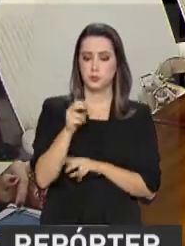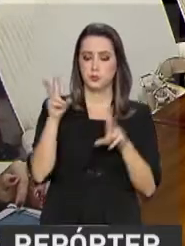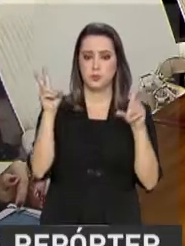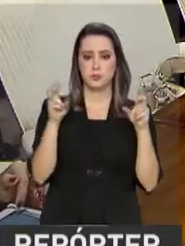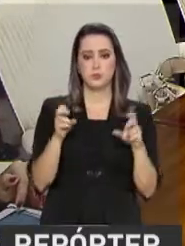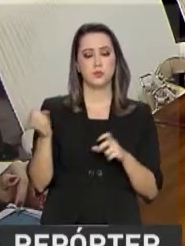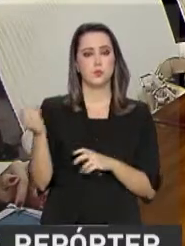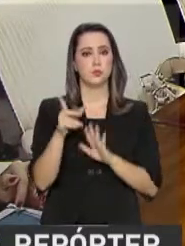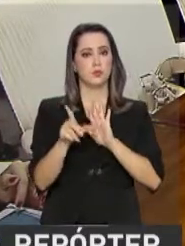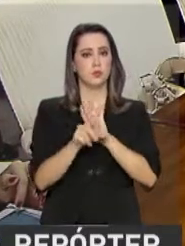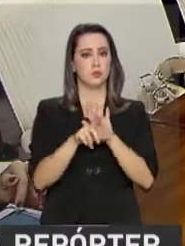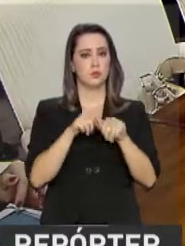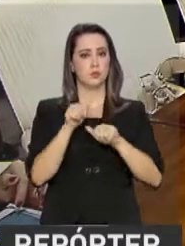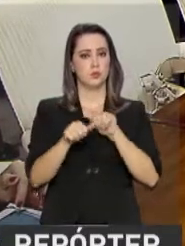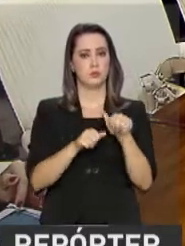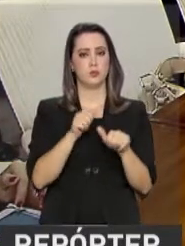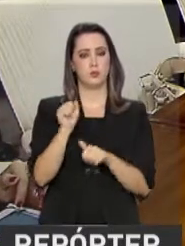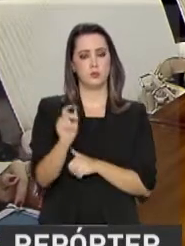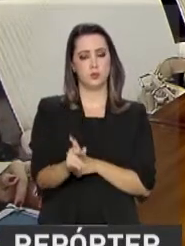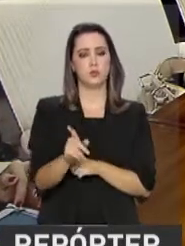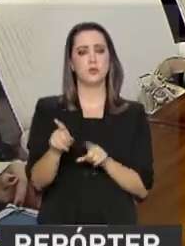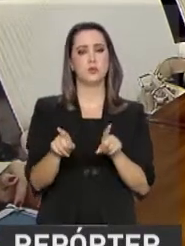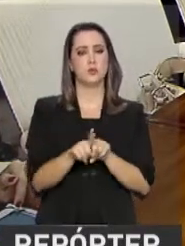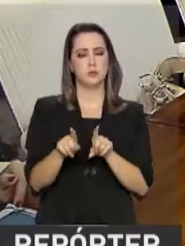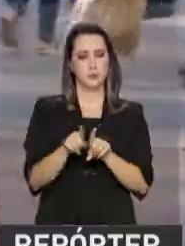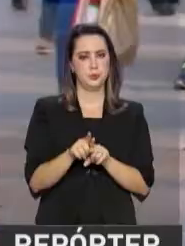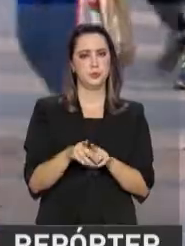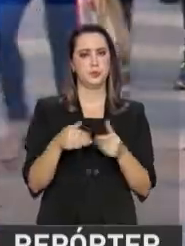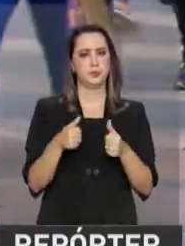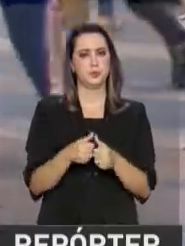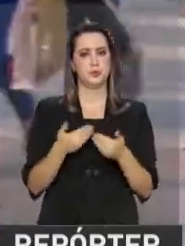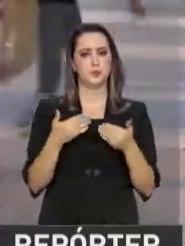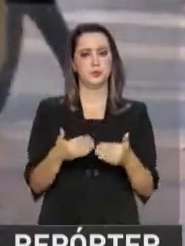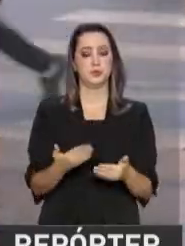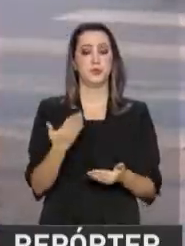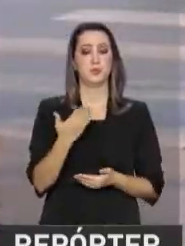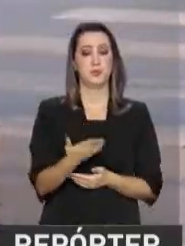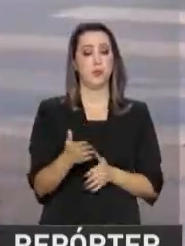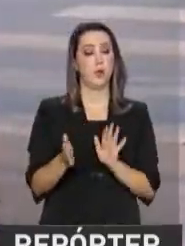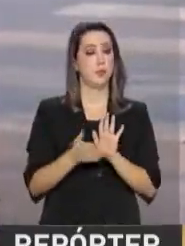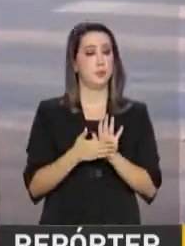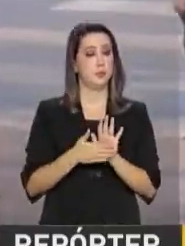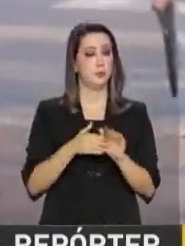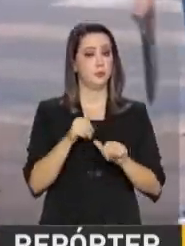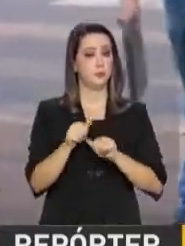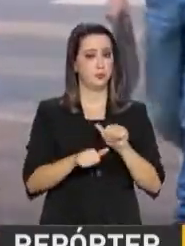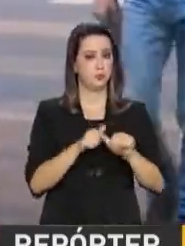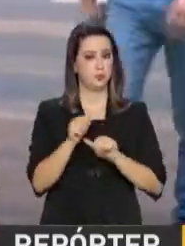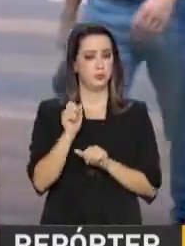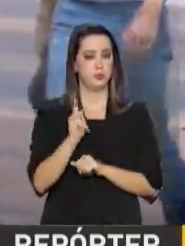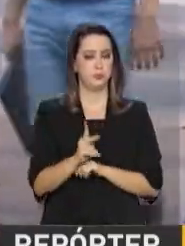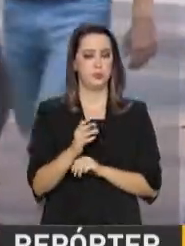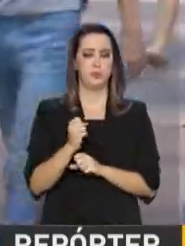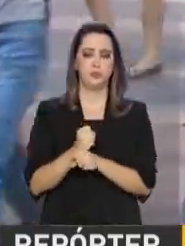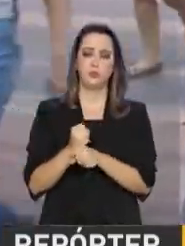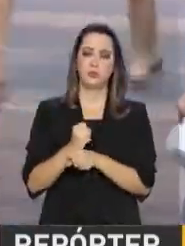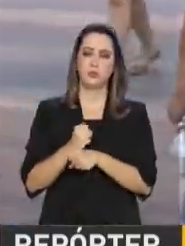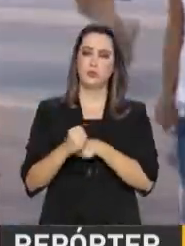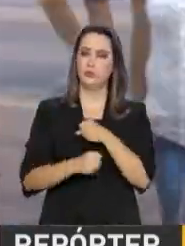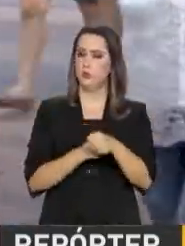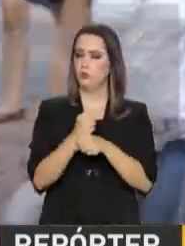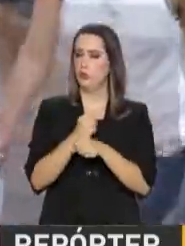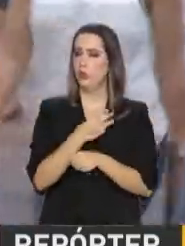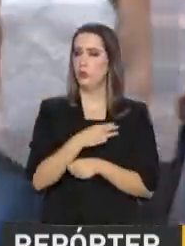assunto reforma da previdência também esteve na pauta como a proposta que muda as regras da previdência ficou para o ano que vem o